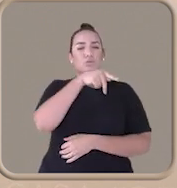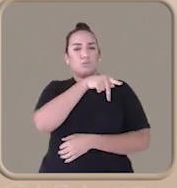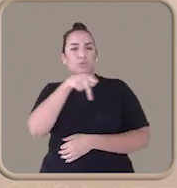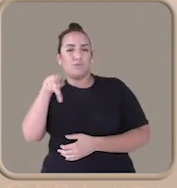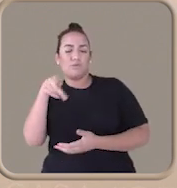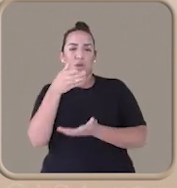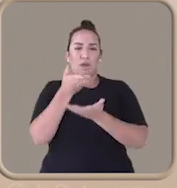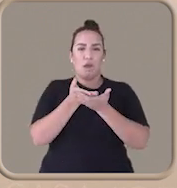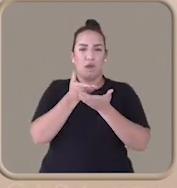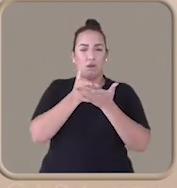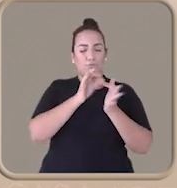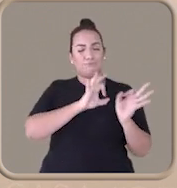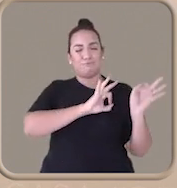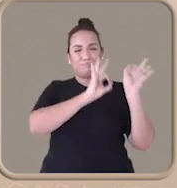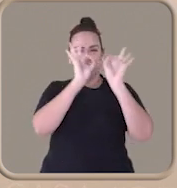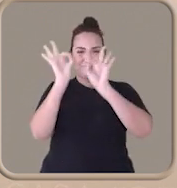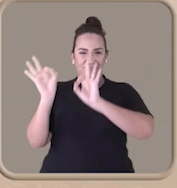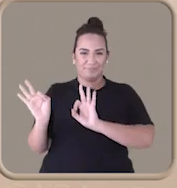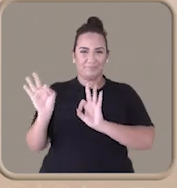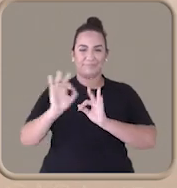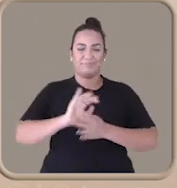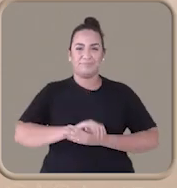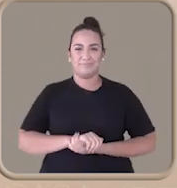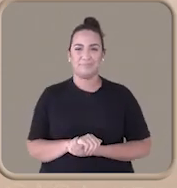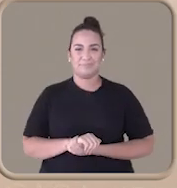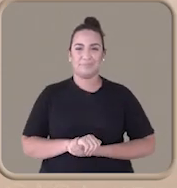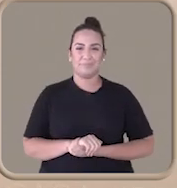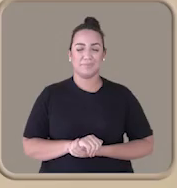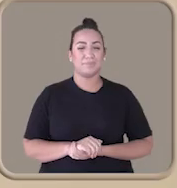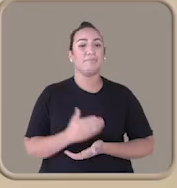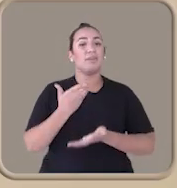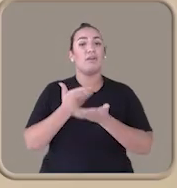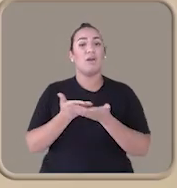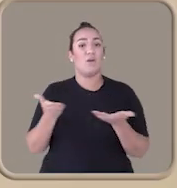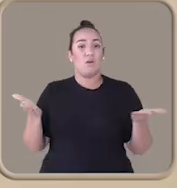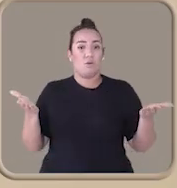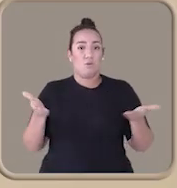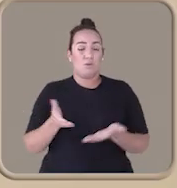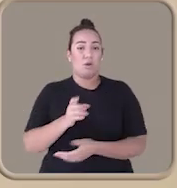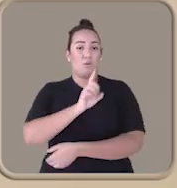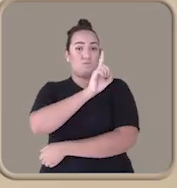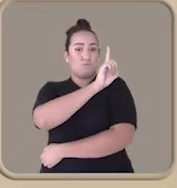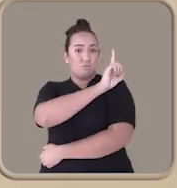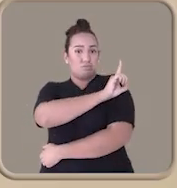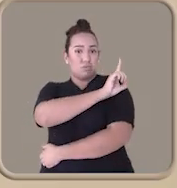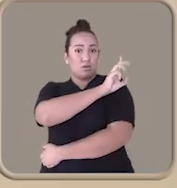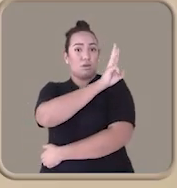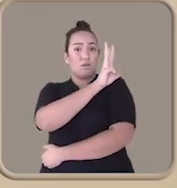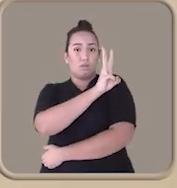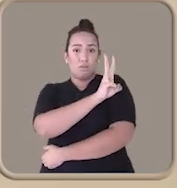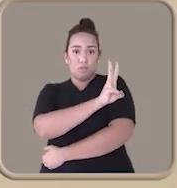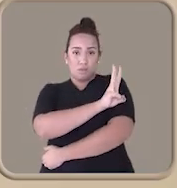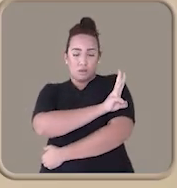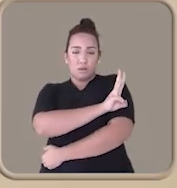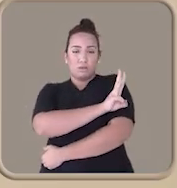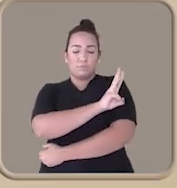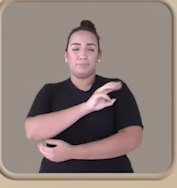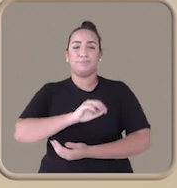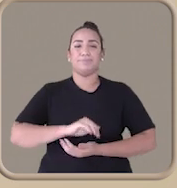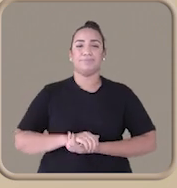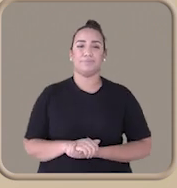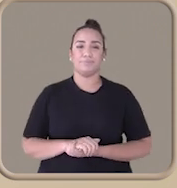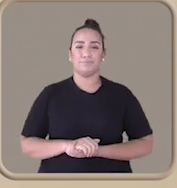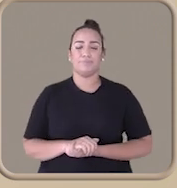aos professores e professoras que estiverem nos acompanhando. Essa aula é de 1º ao 3º ano dos anos